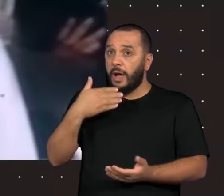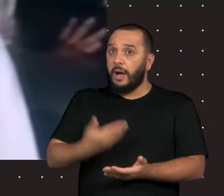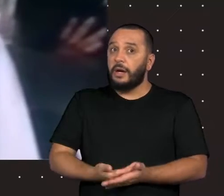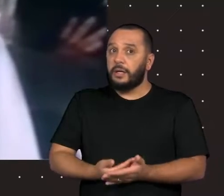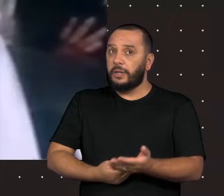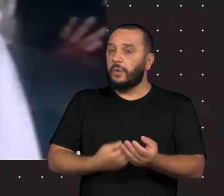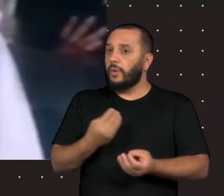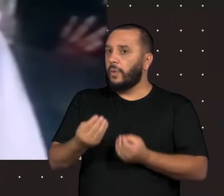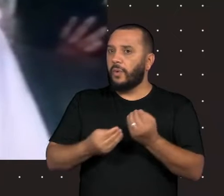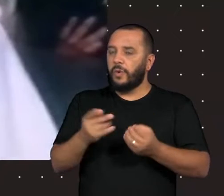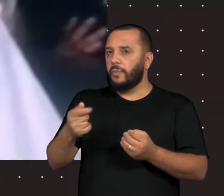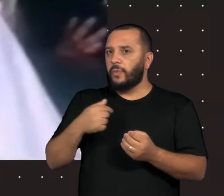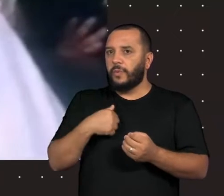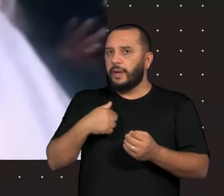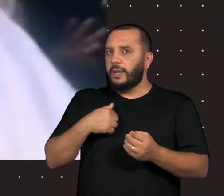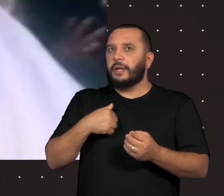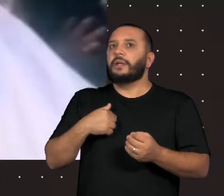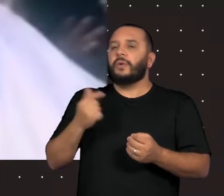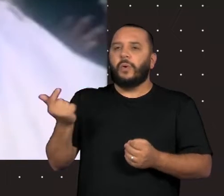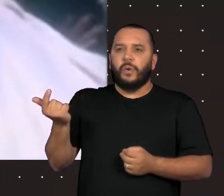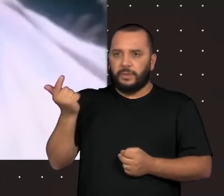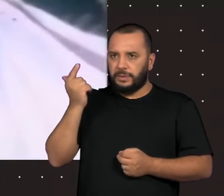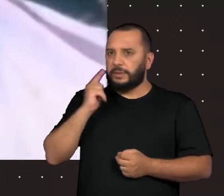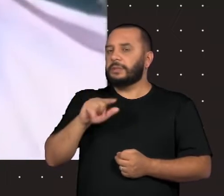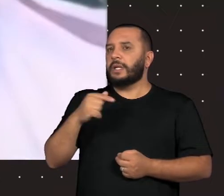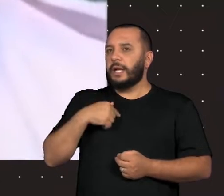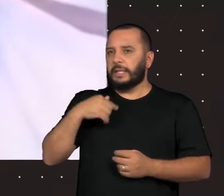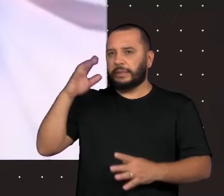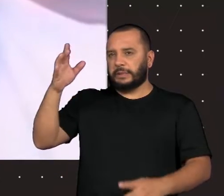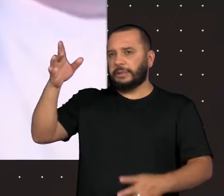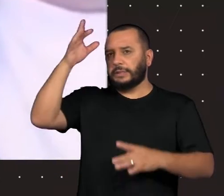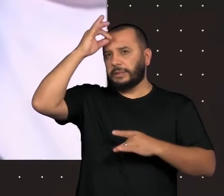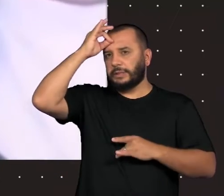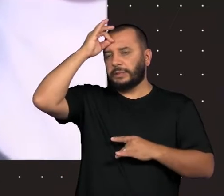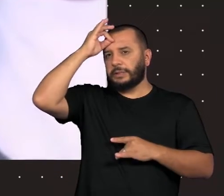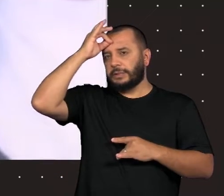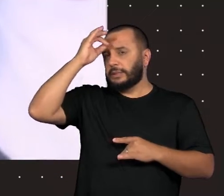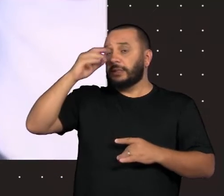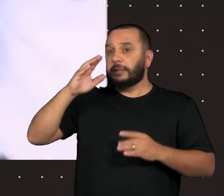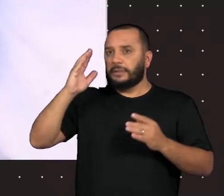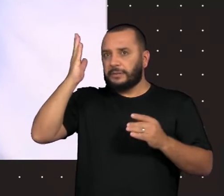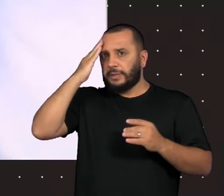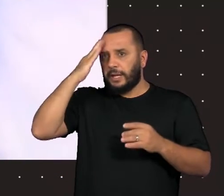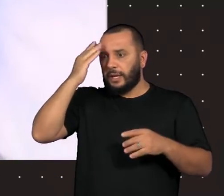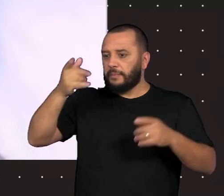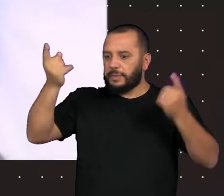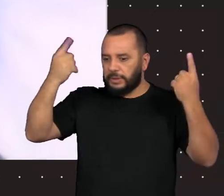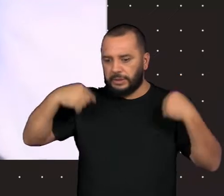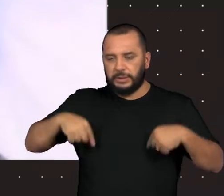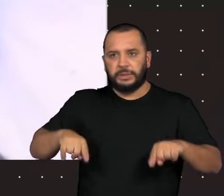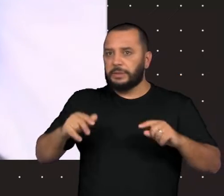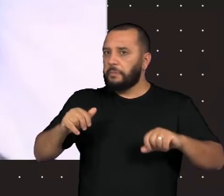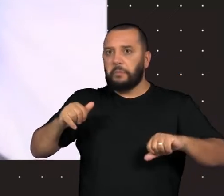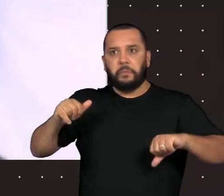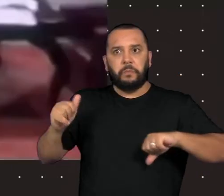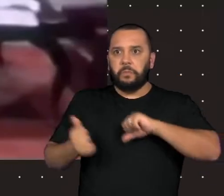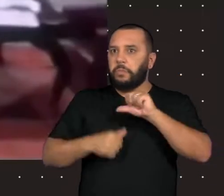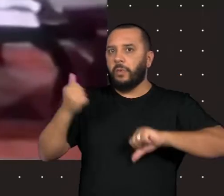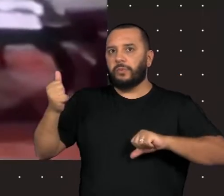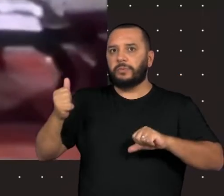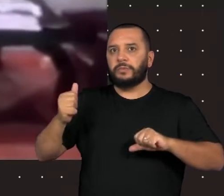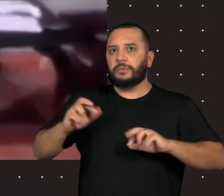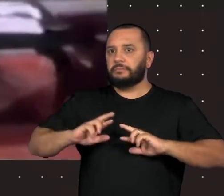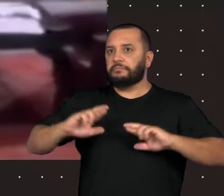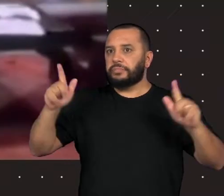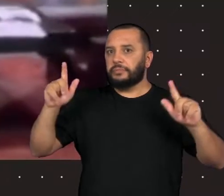de transmutação que ele conseguia. Essa coisa de transmutar-se, né, que eu via acontecer ali, foi